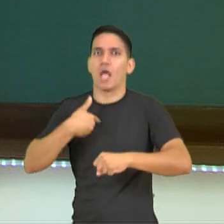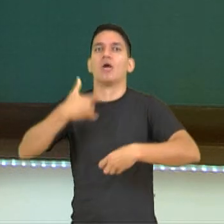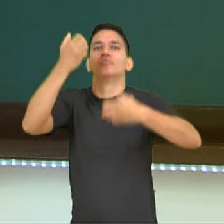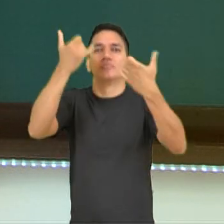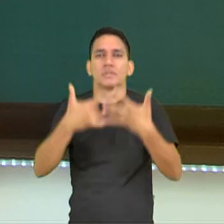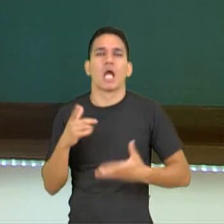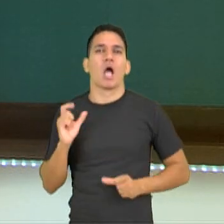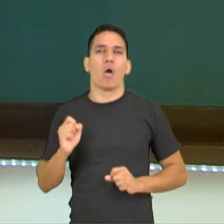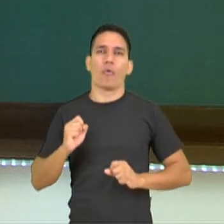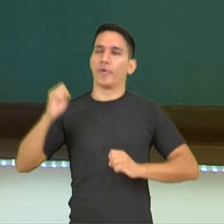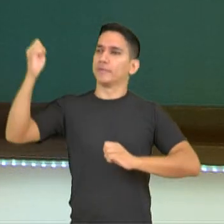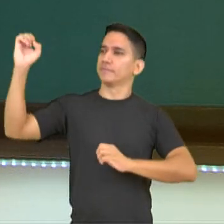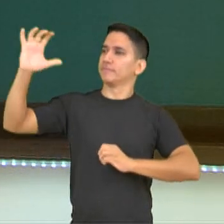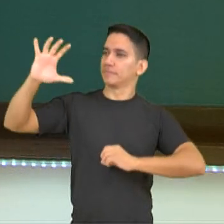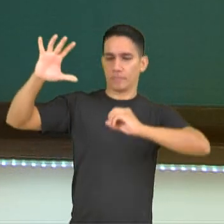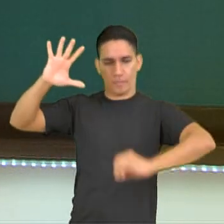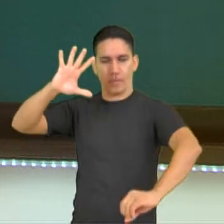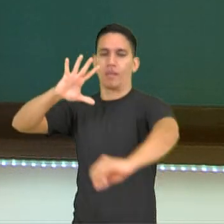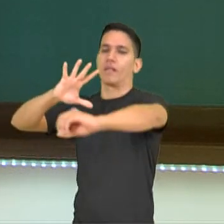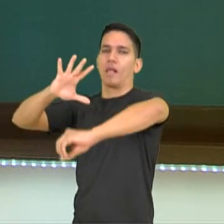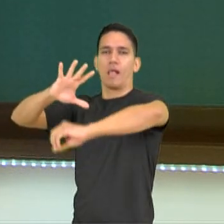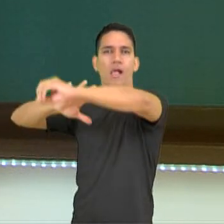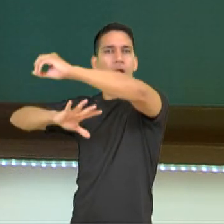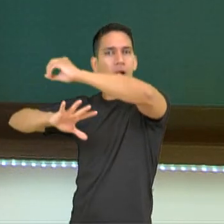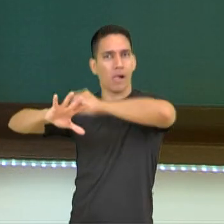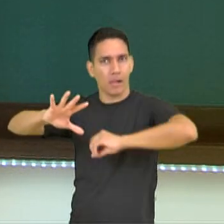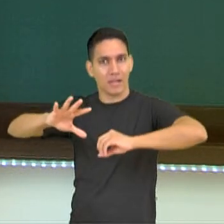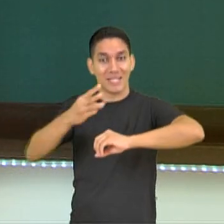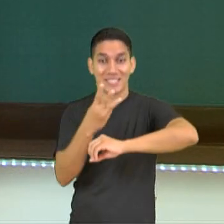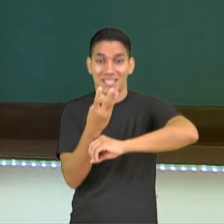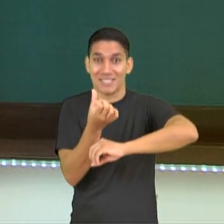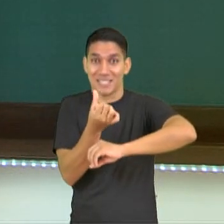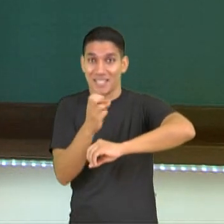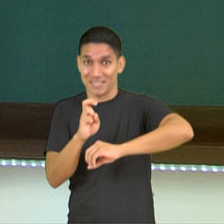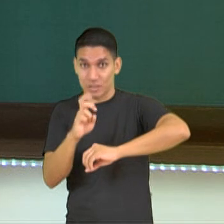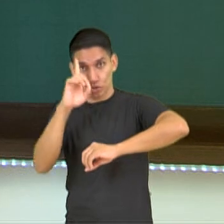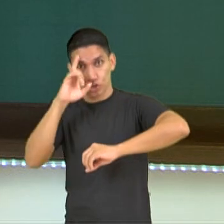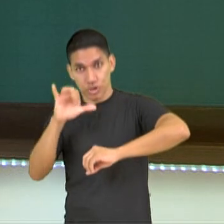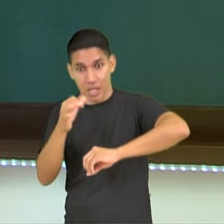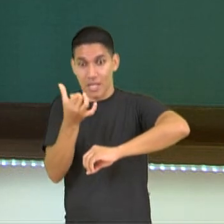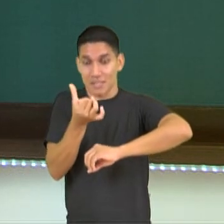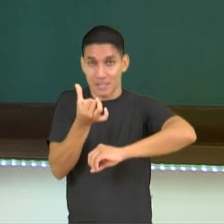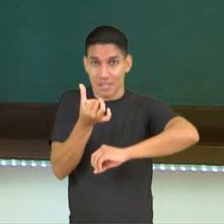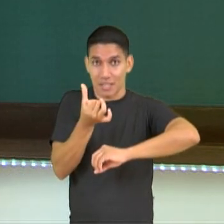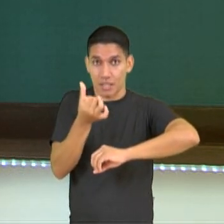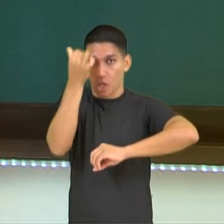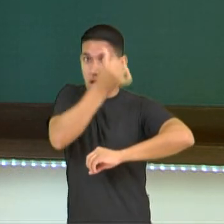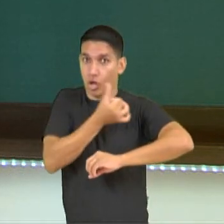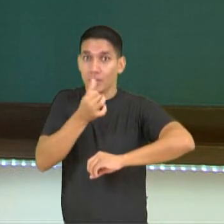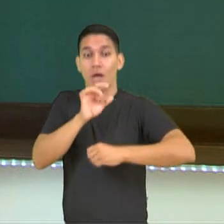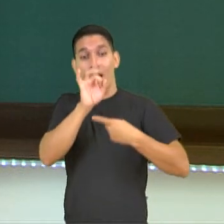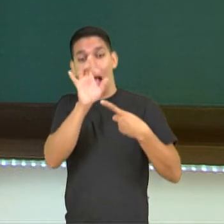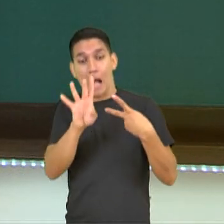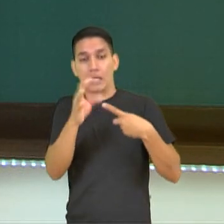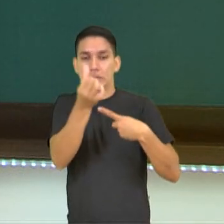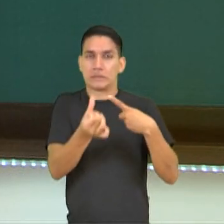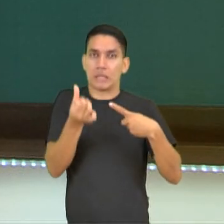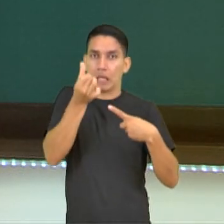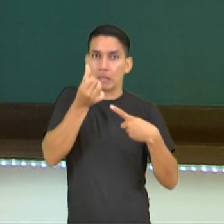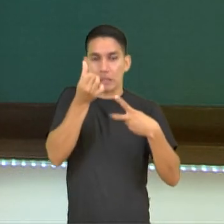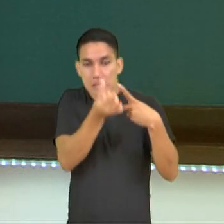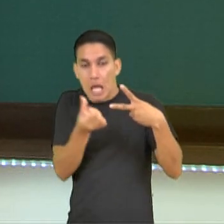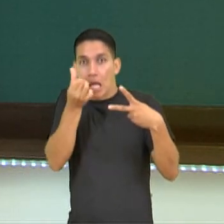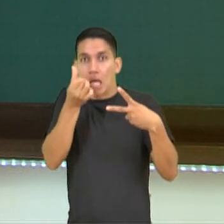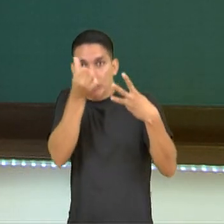a translação é 365 dias e 6 horas, cada ano sobram 6 horas. Em 4 anos eu vou